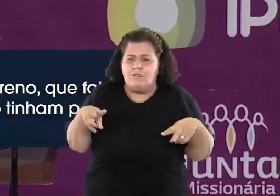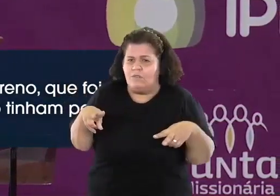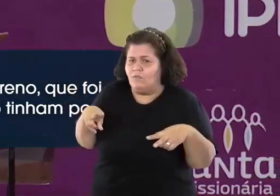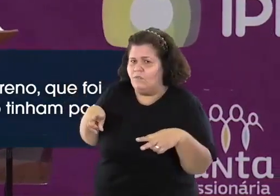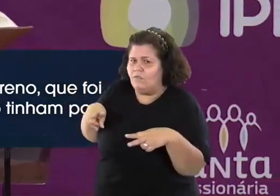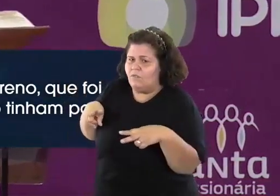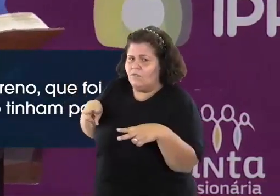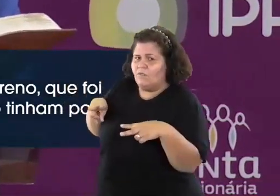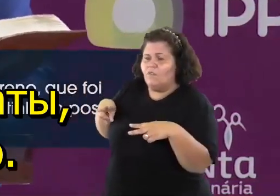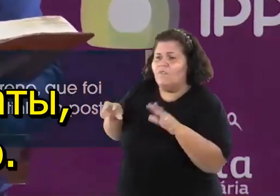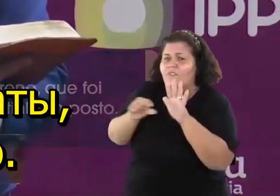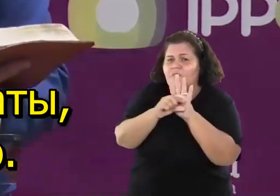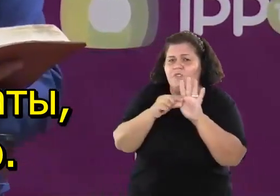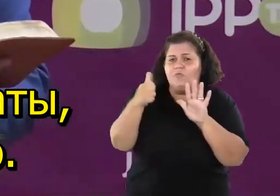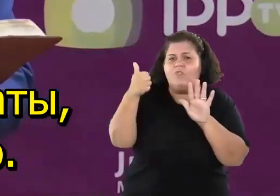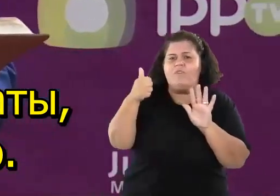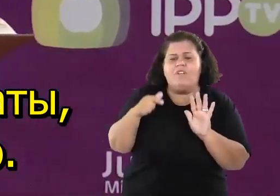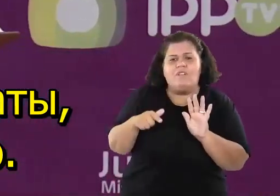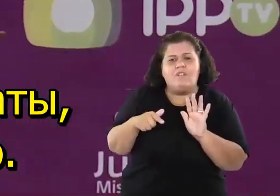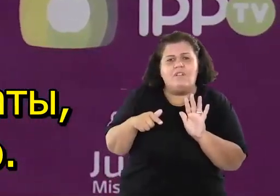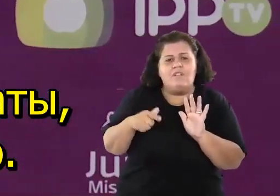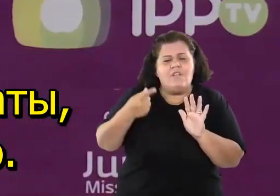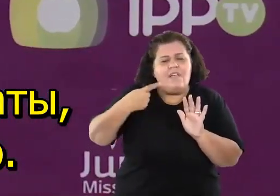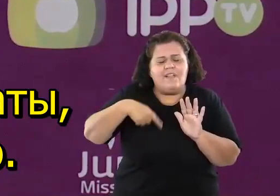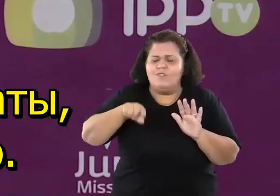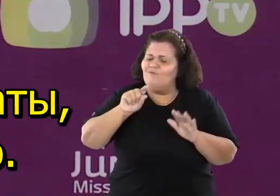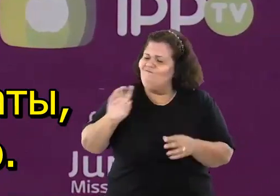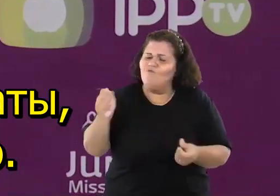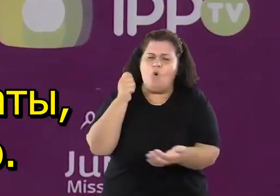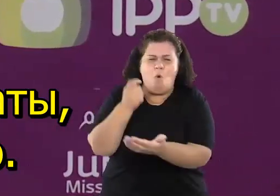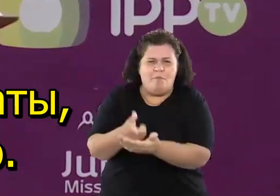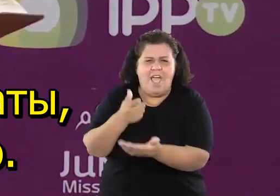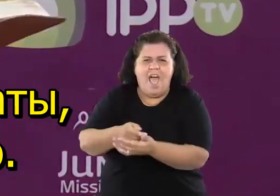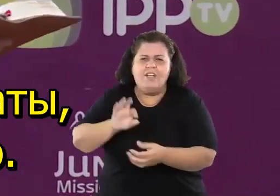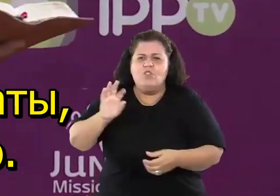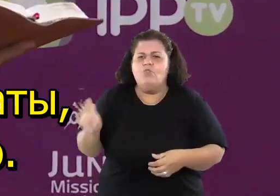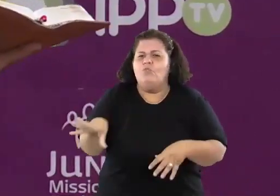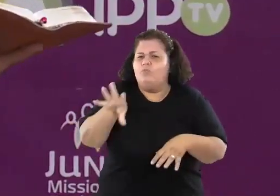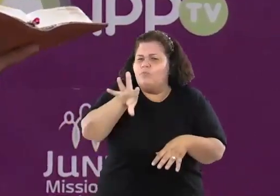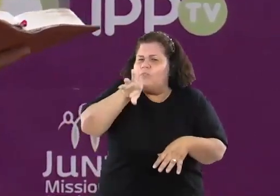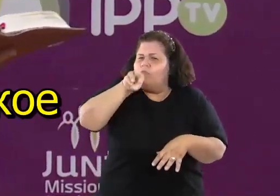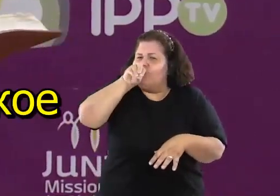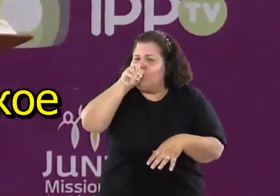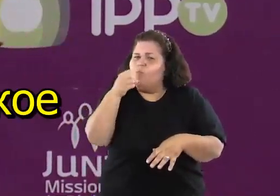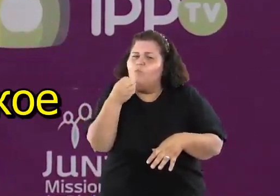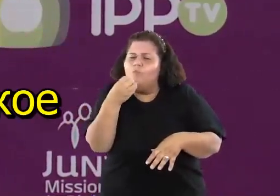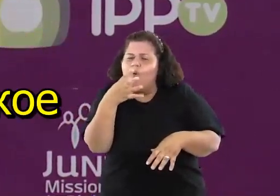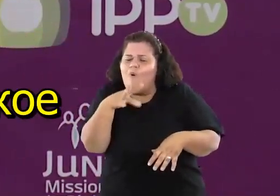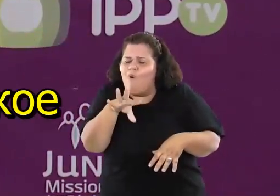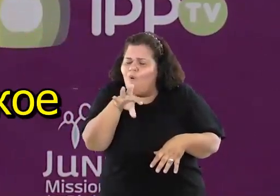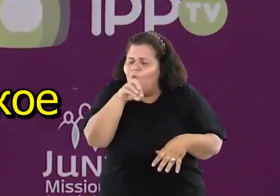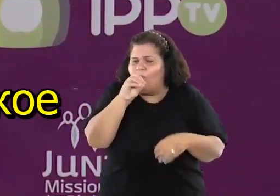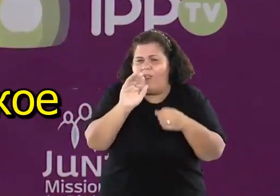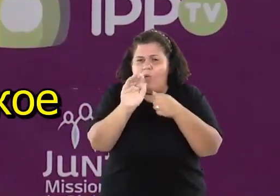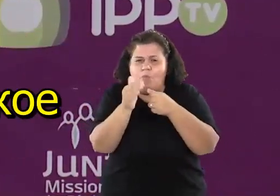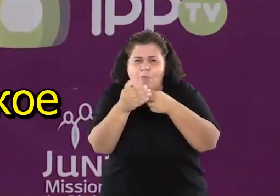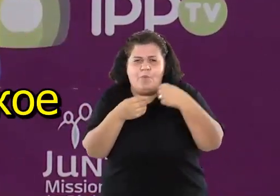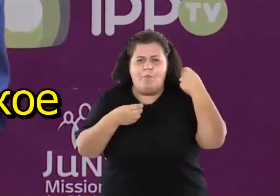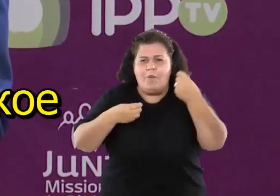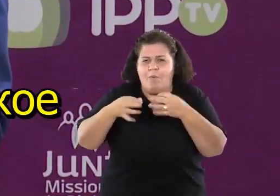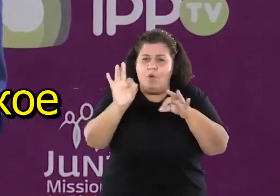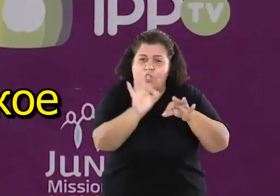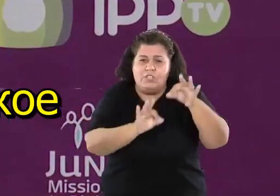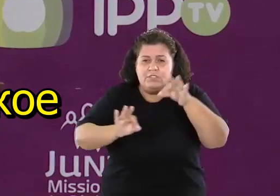versículo 1, que essas mulheres compraram aromas para irem embalsamá-lo. Quando você lê